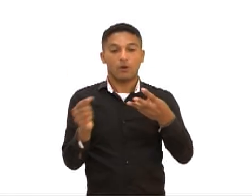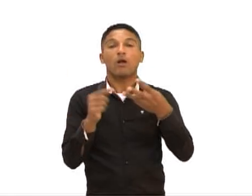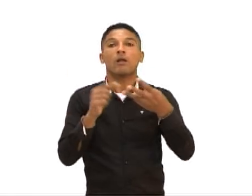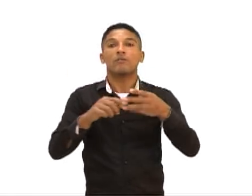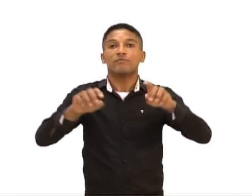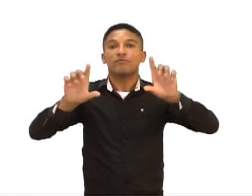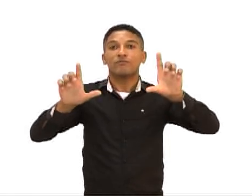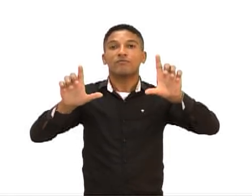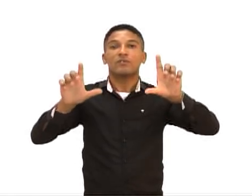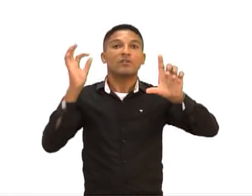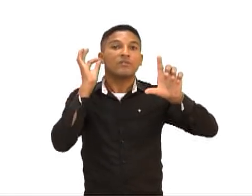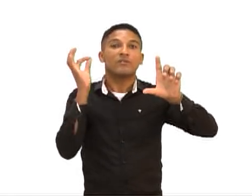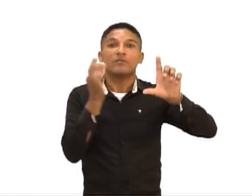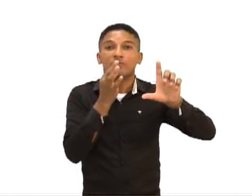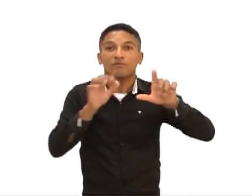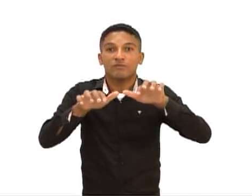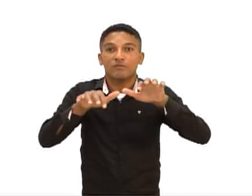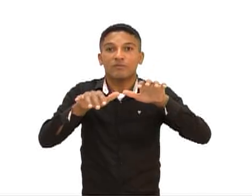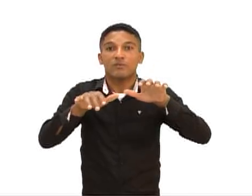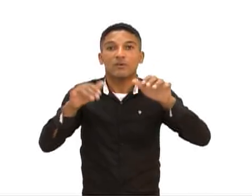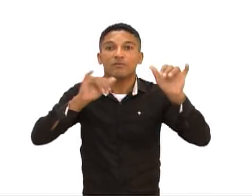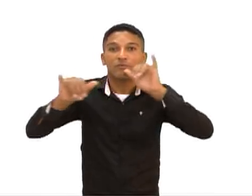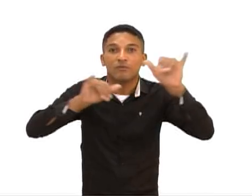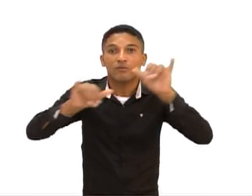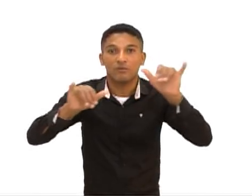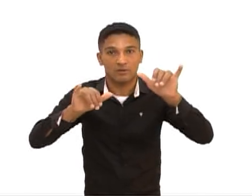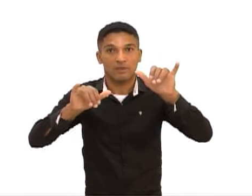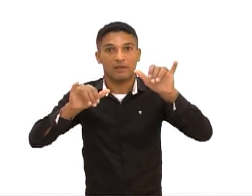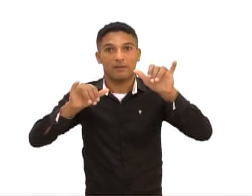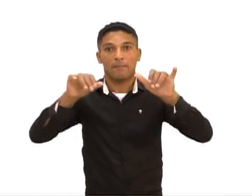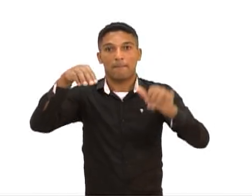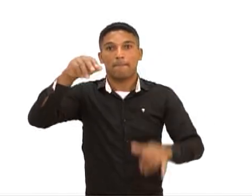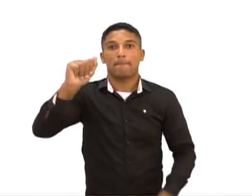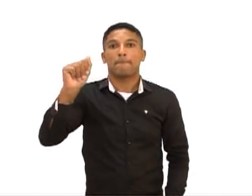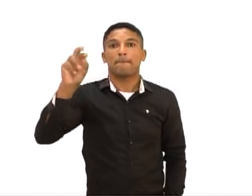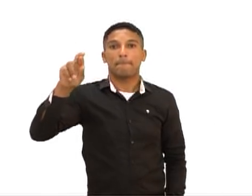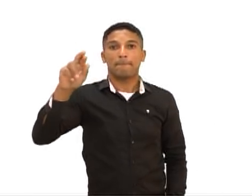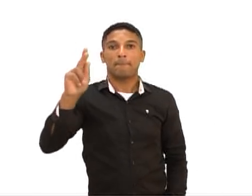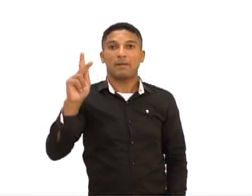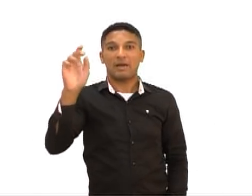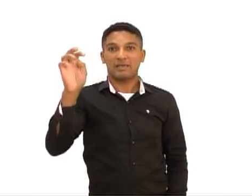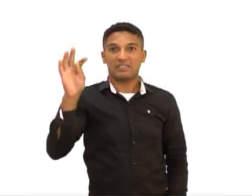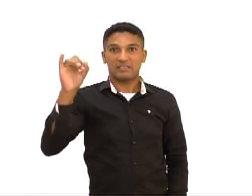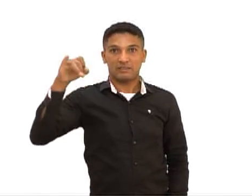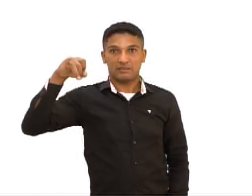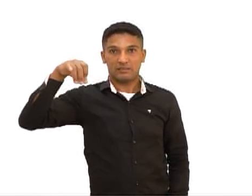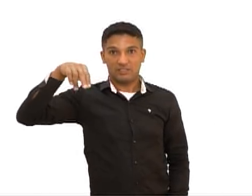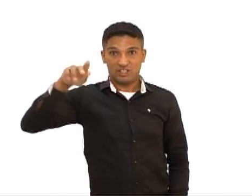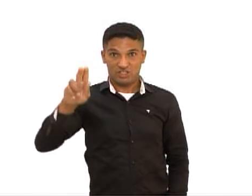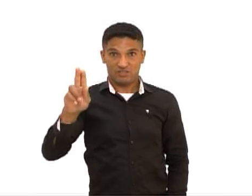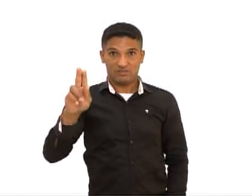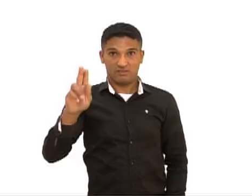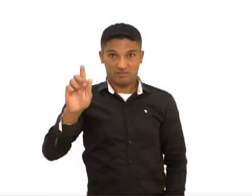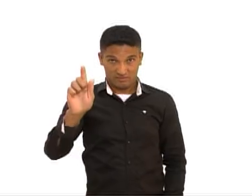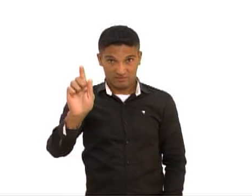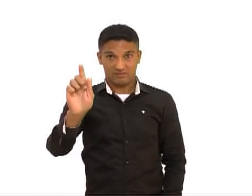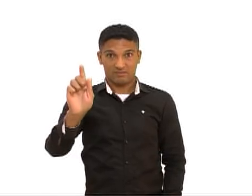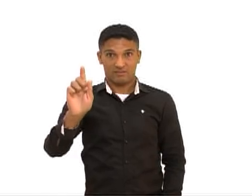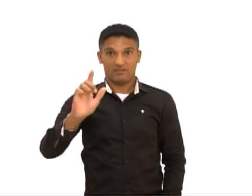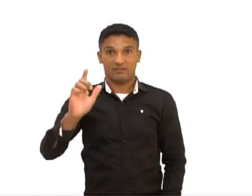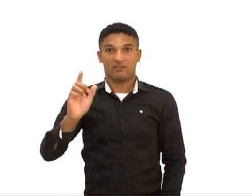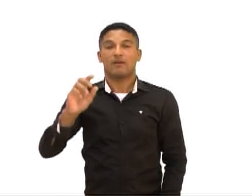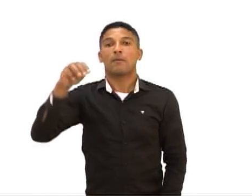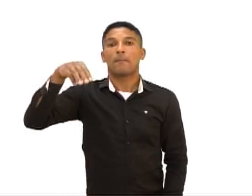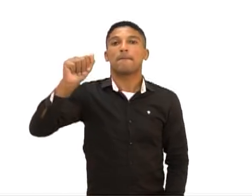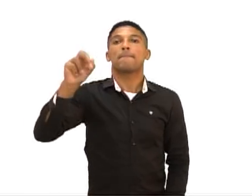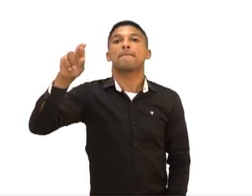que ele consiste em uma série de estratégias que tem como principal objetivo vender bens, serviços e